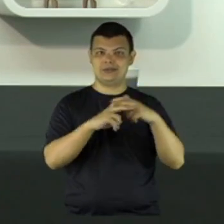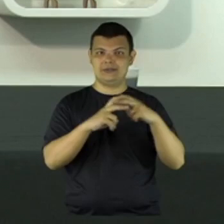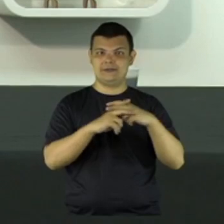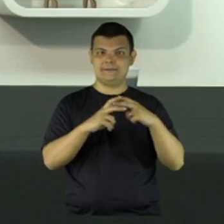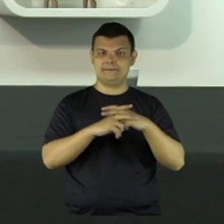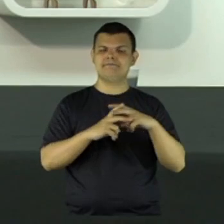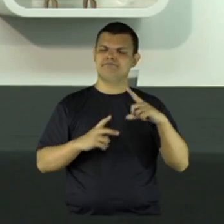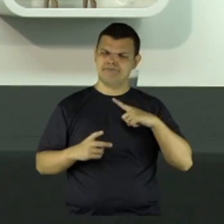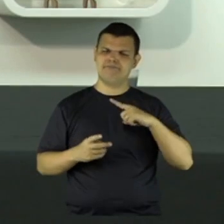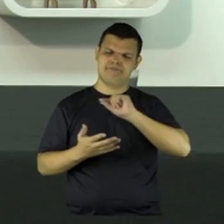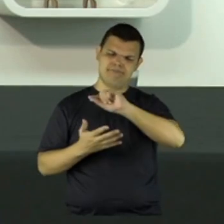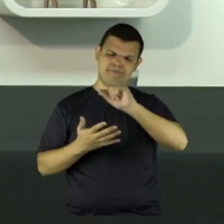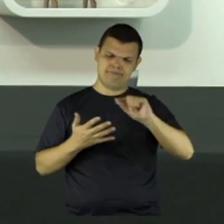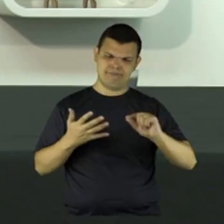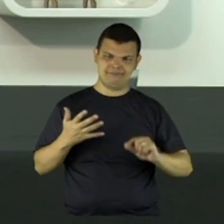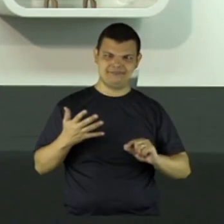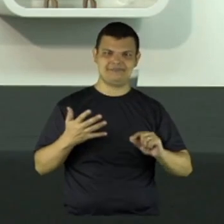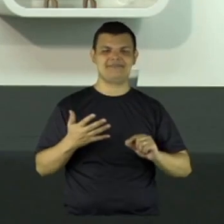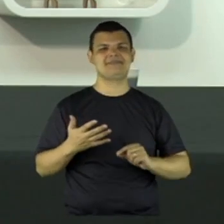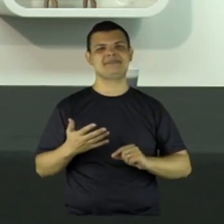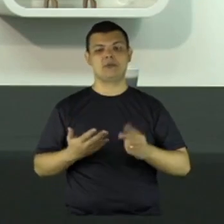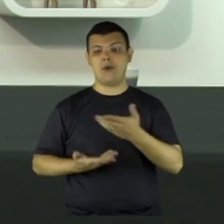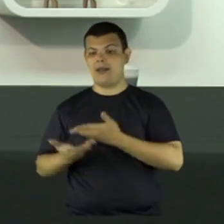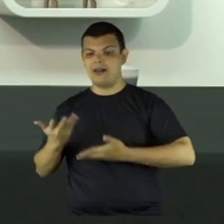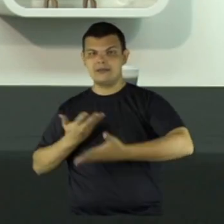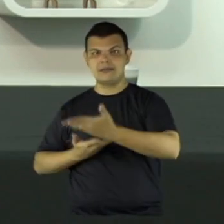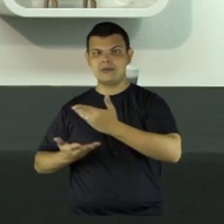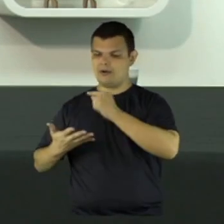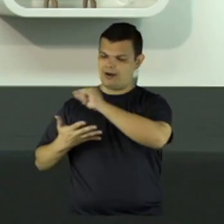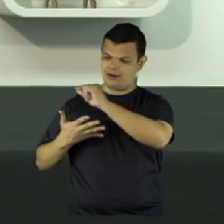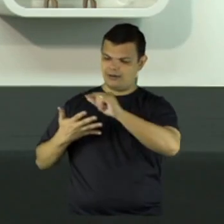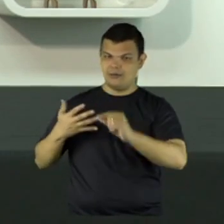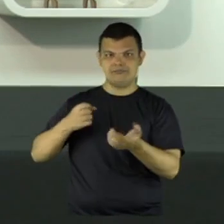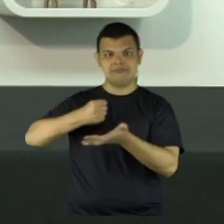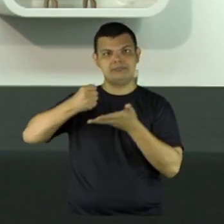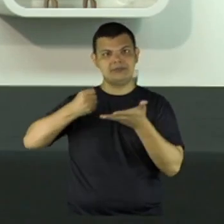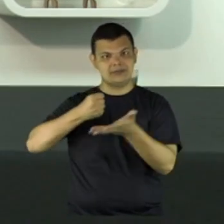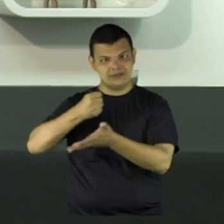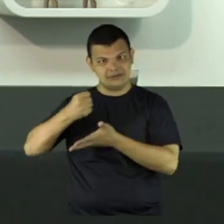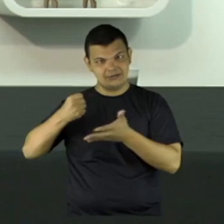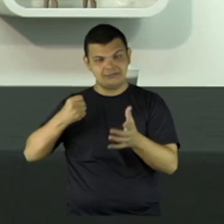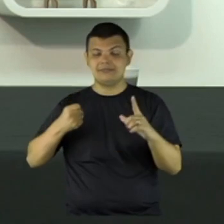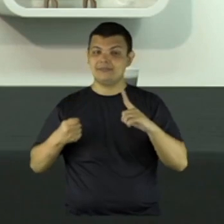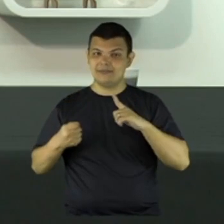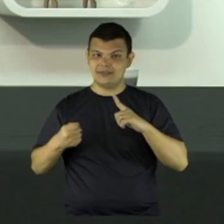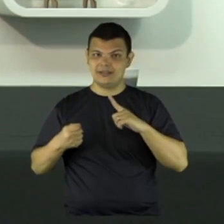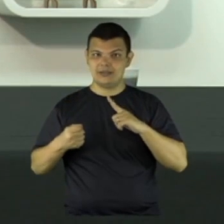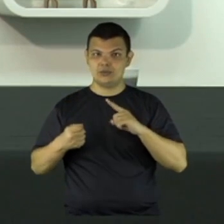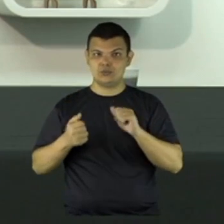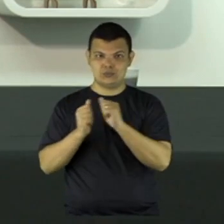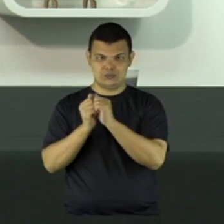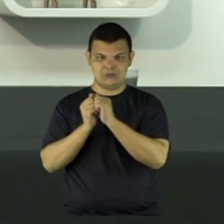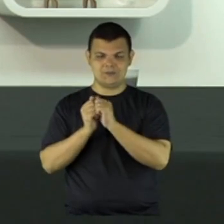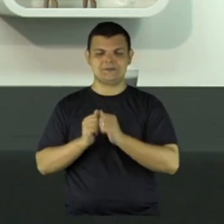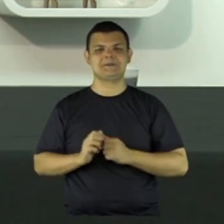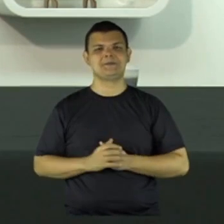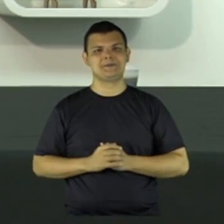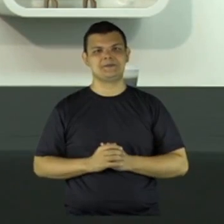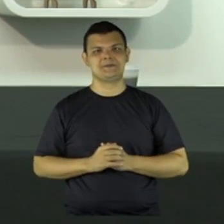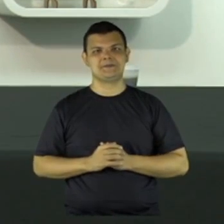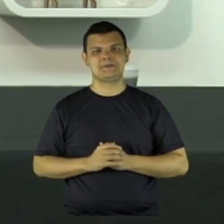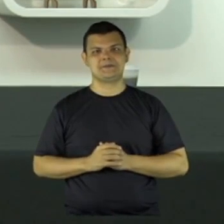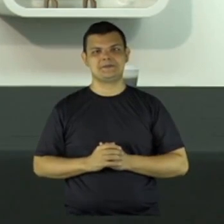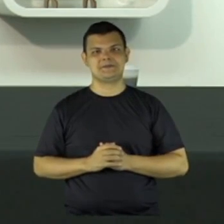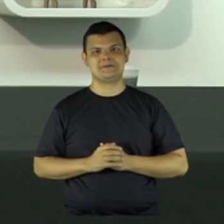gente precisa entender essa relação, tá, que um princípio vai ter com o outro.